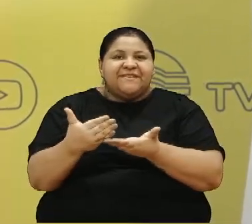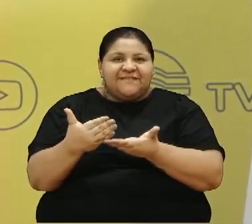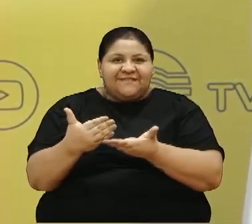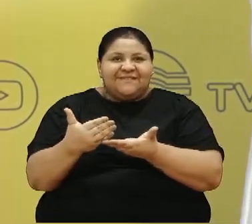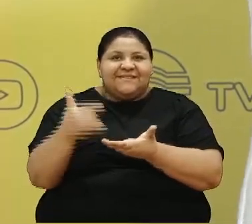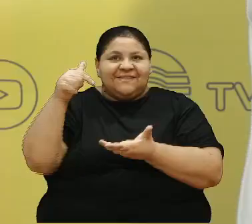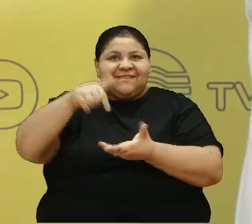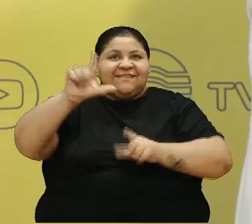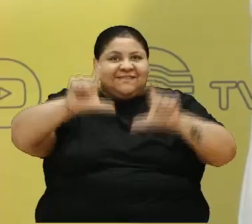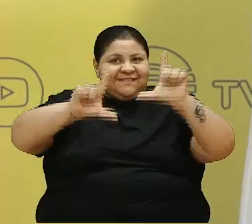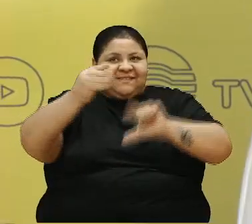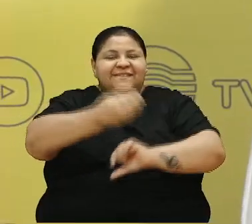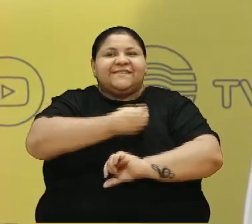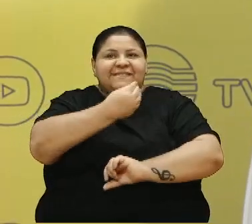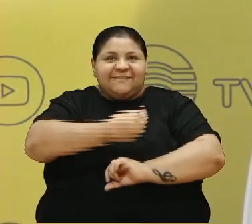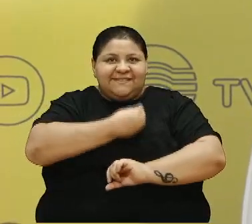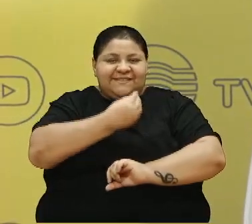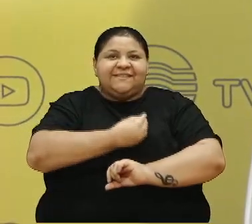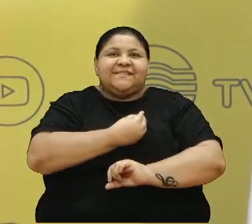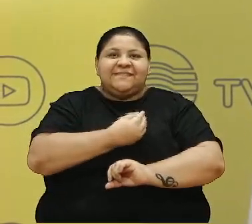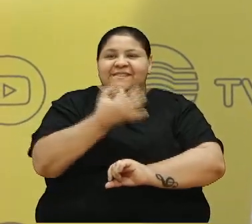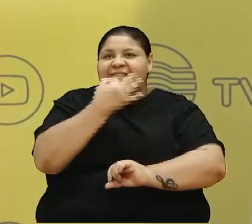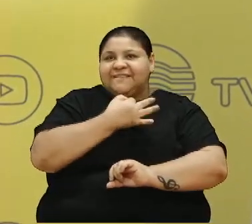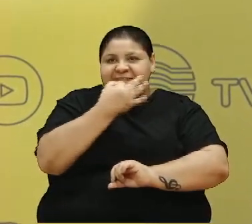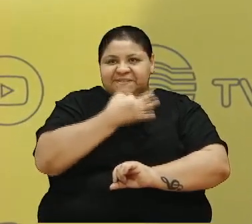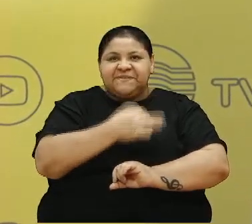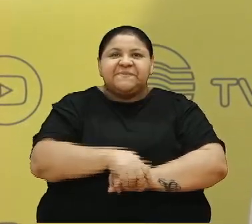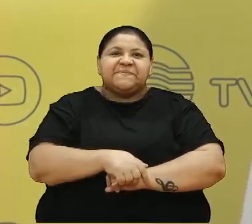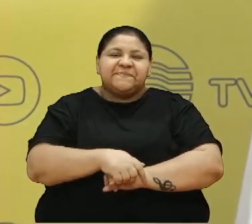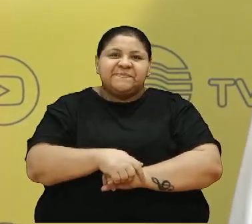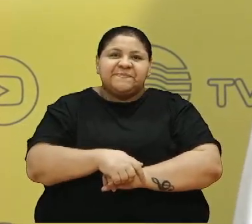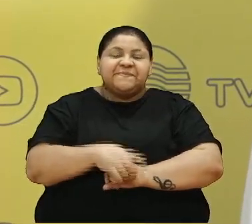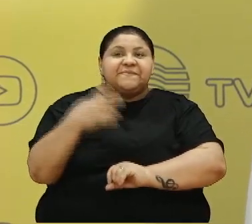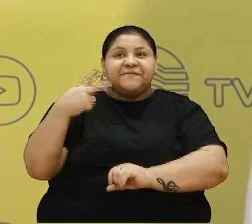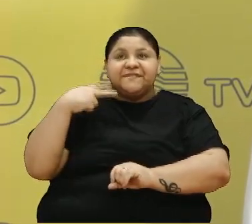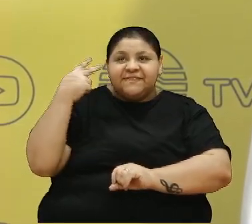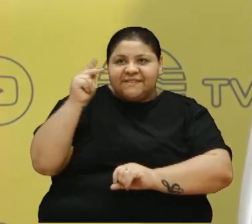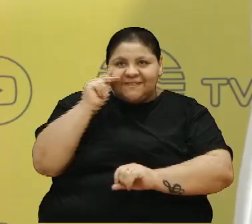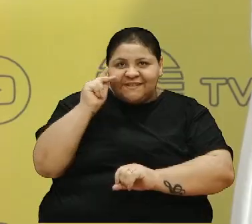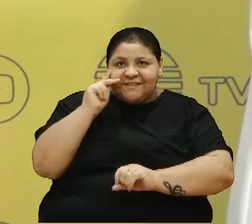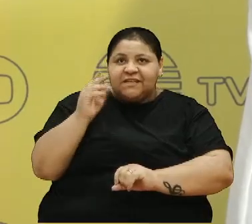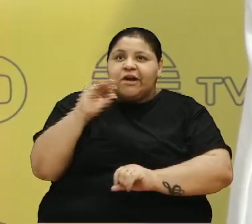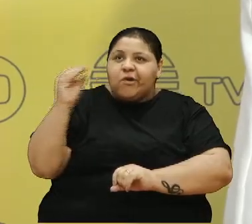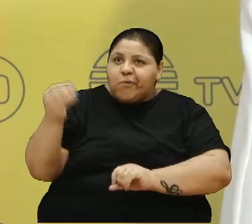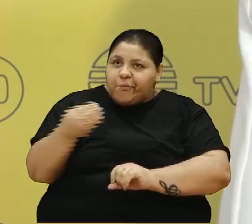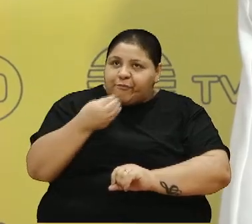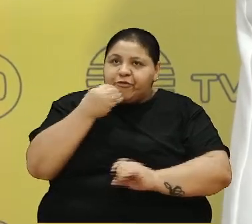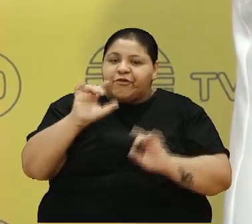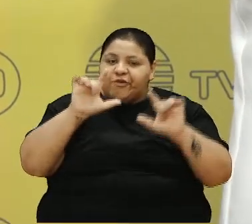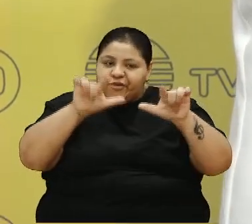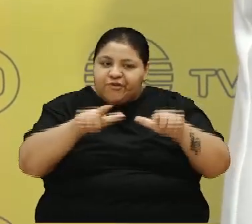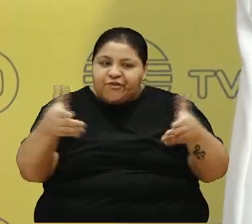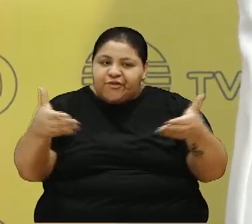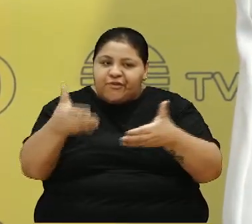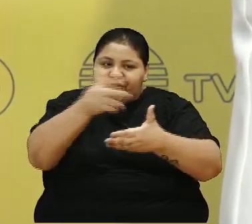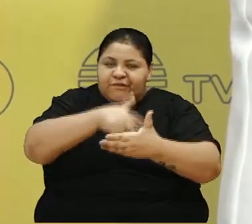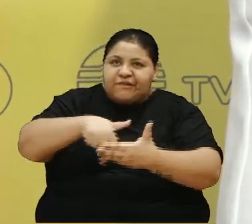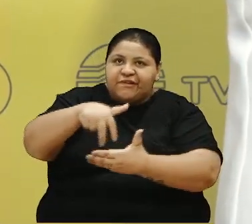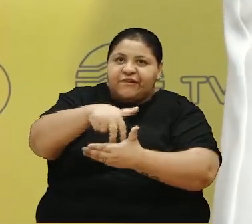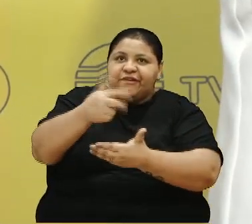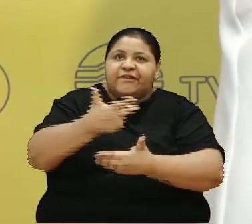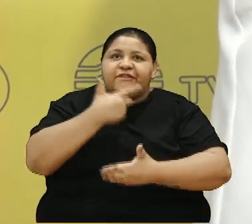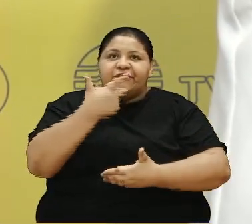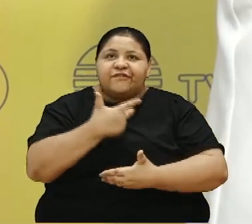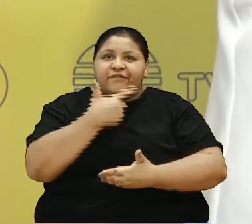nessa transmissão ao vivo aí para a TV Câmara Caxias. Vereador, o senhor aproveitou o espaço hoje da tribuna para falar